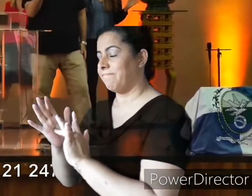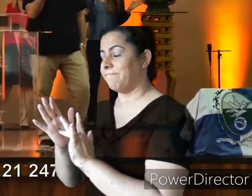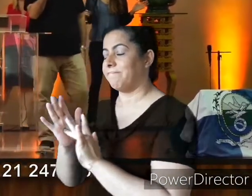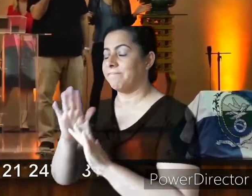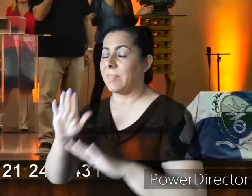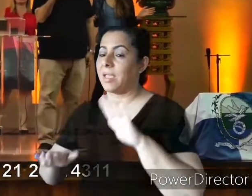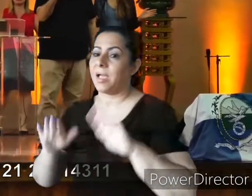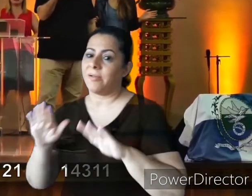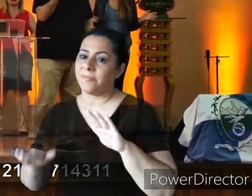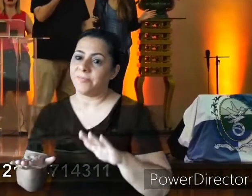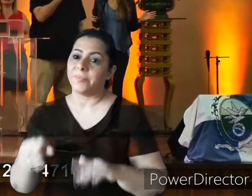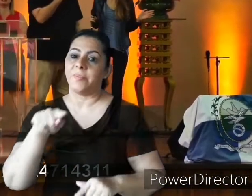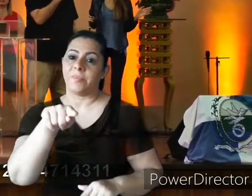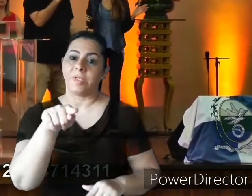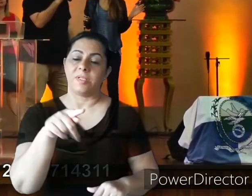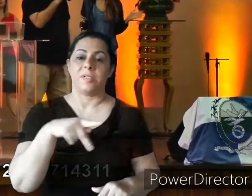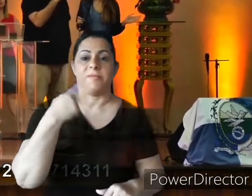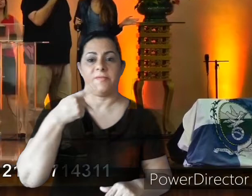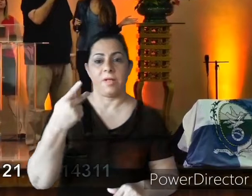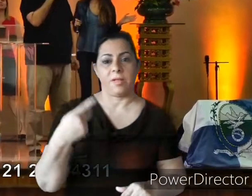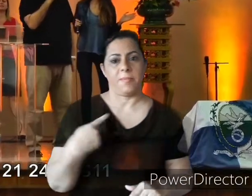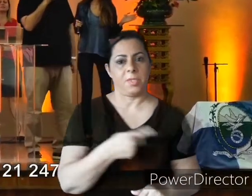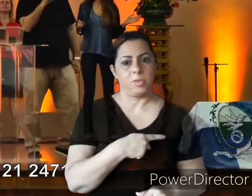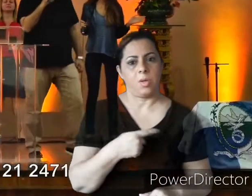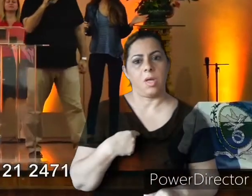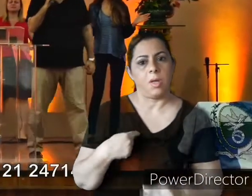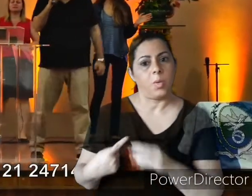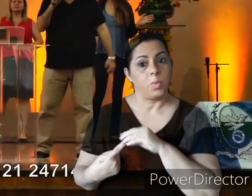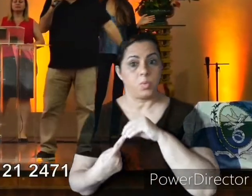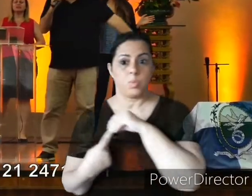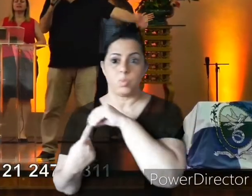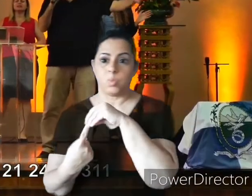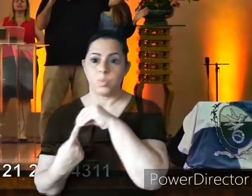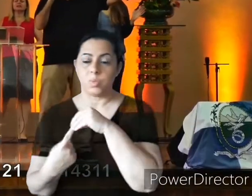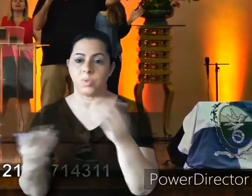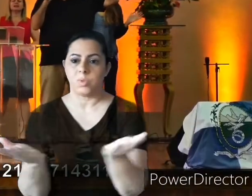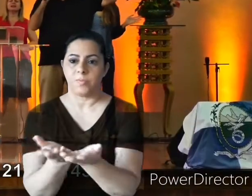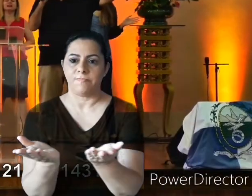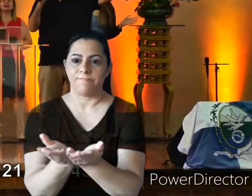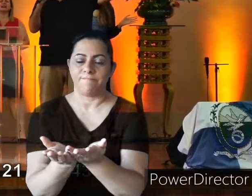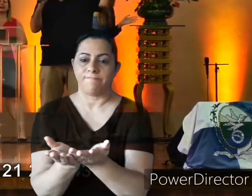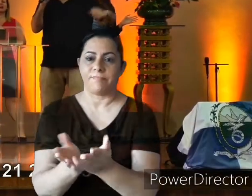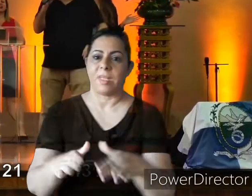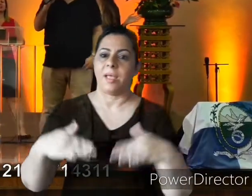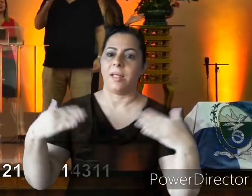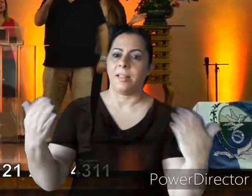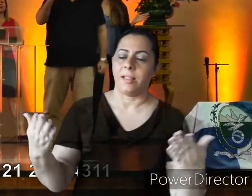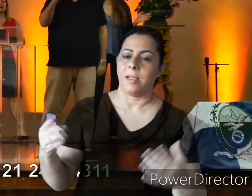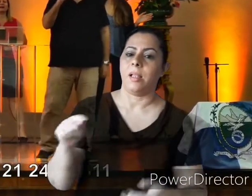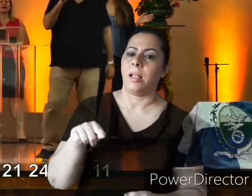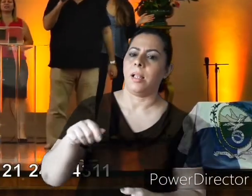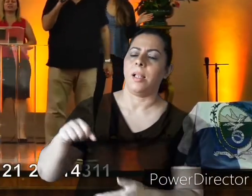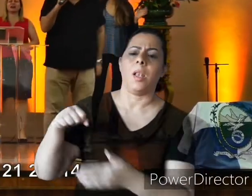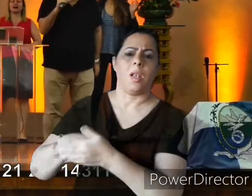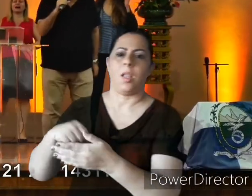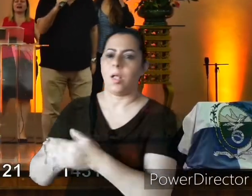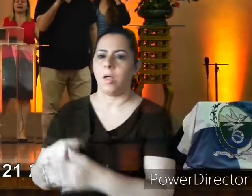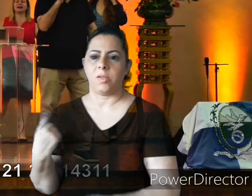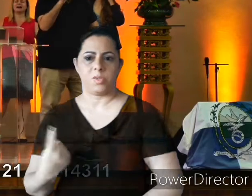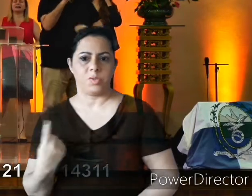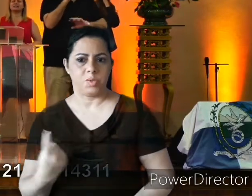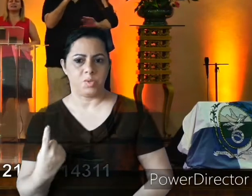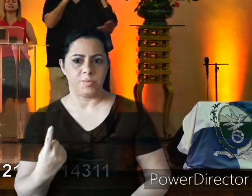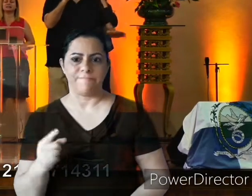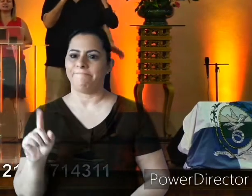Senhor, pastor, dentro da minha casa, meus familiares servem em outras situações. Não tenha